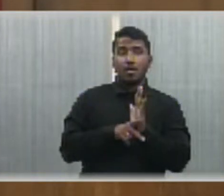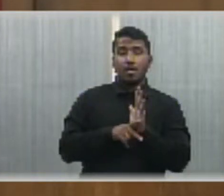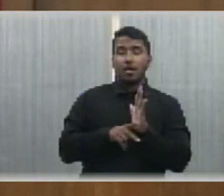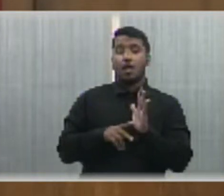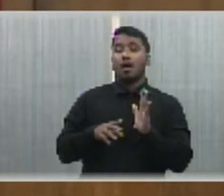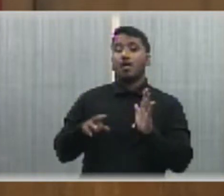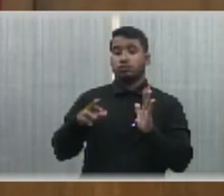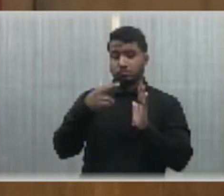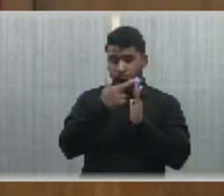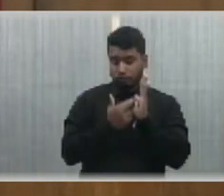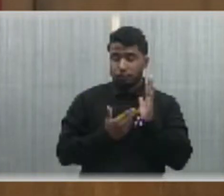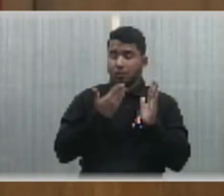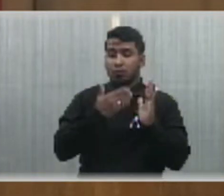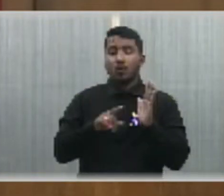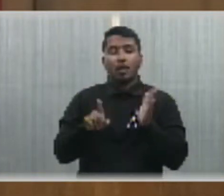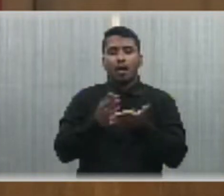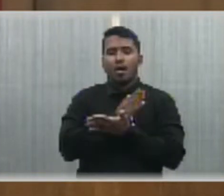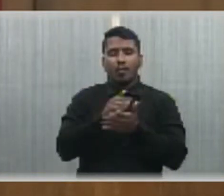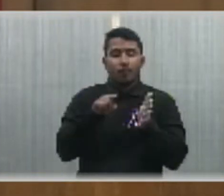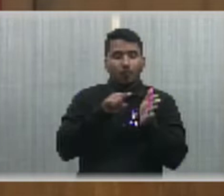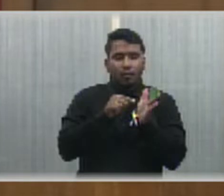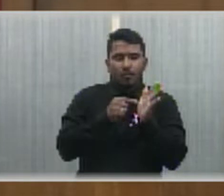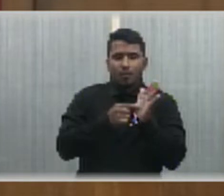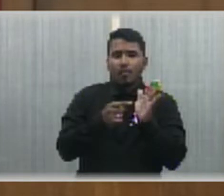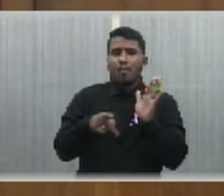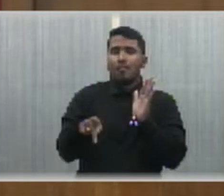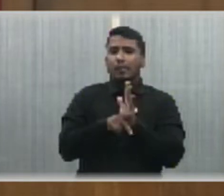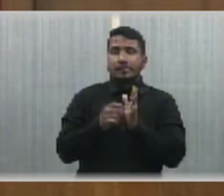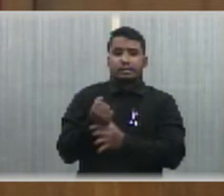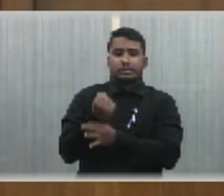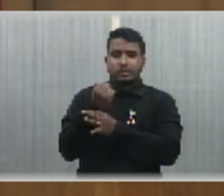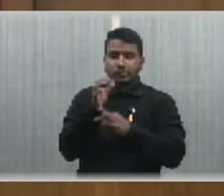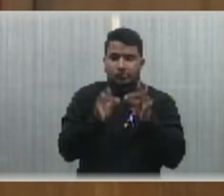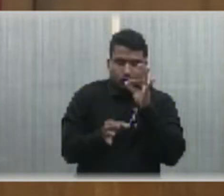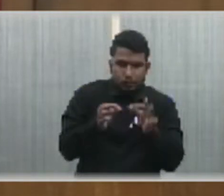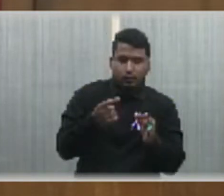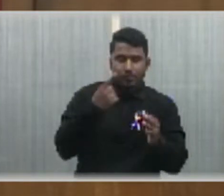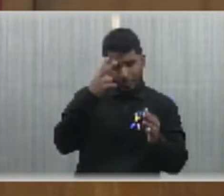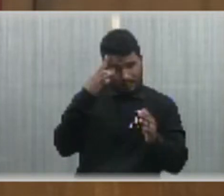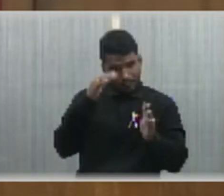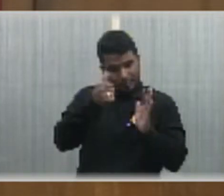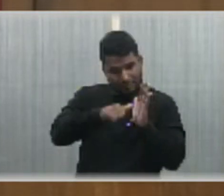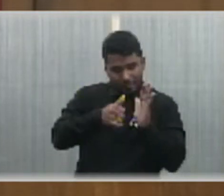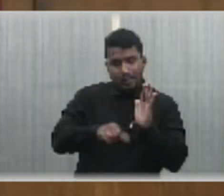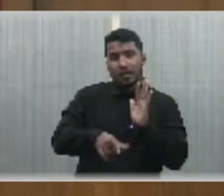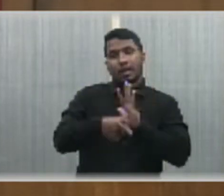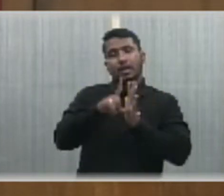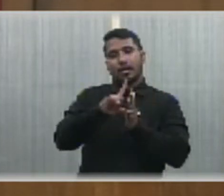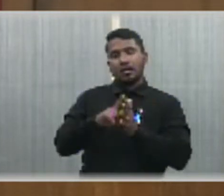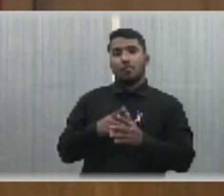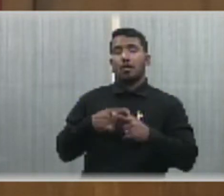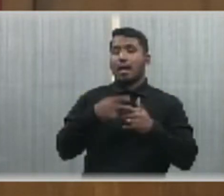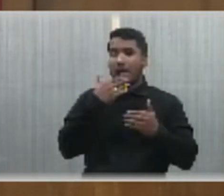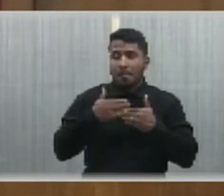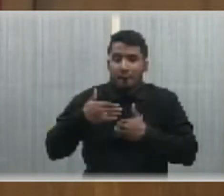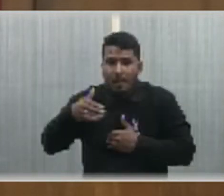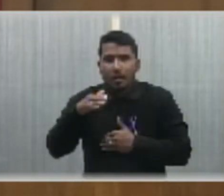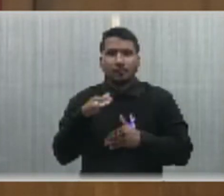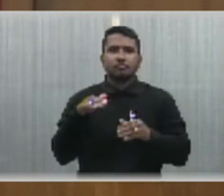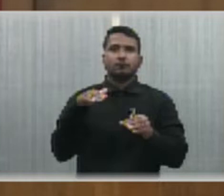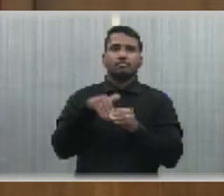questiona sobre a segurança jurídica do ato em razão do período eleitoral. E o